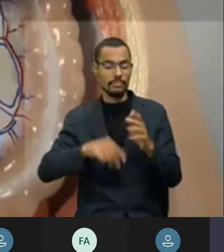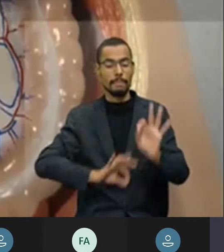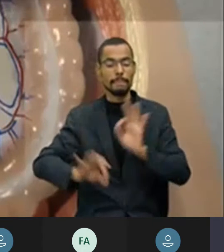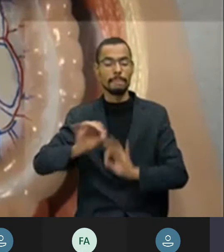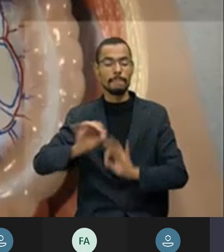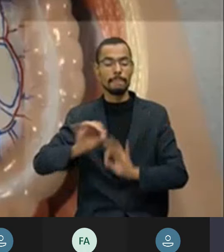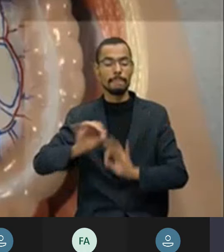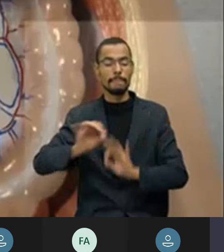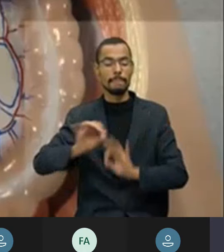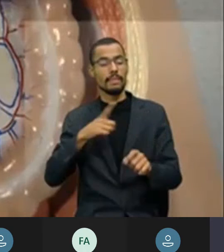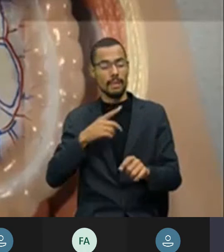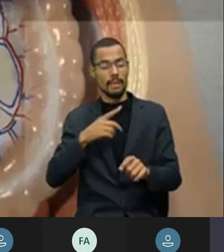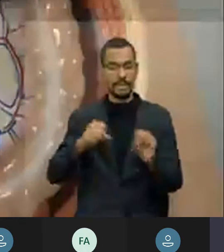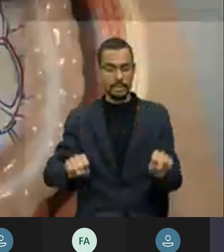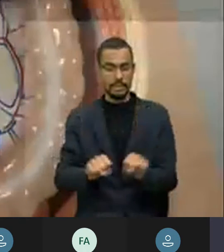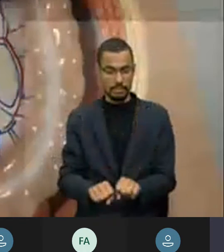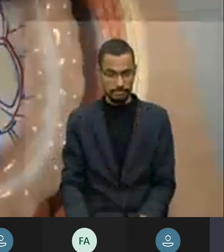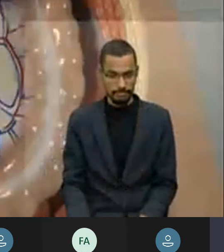sistema digestório.